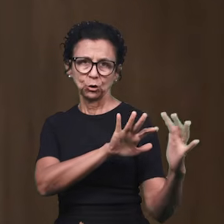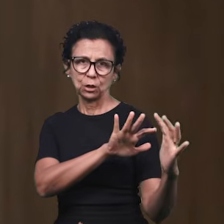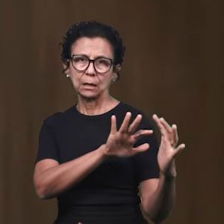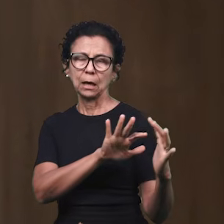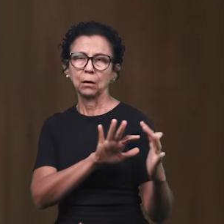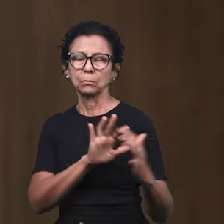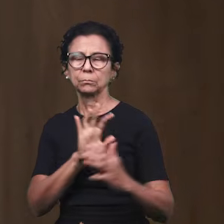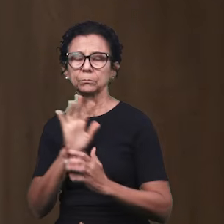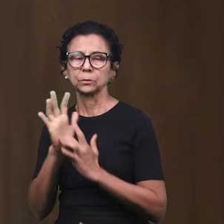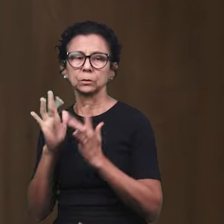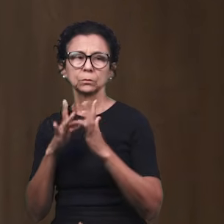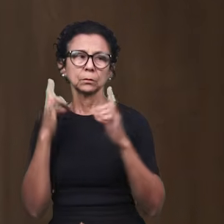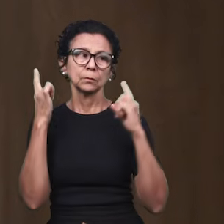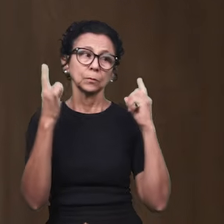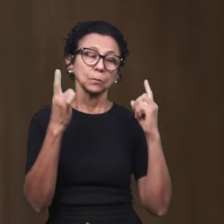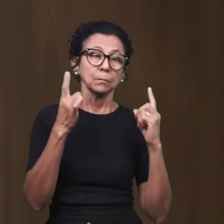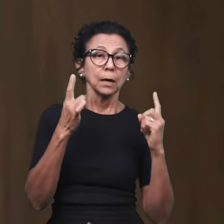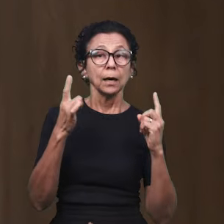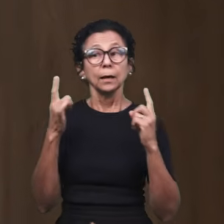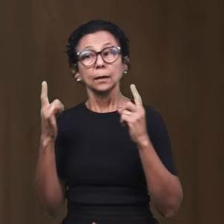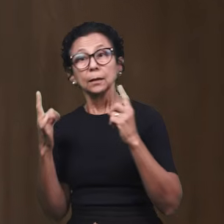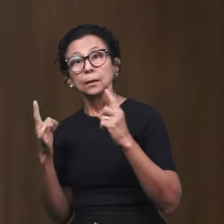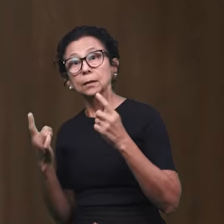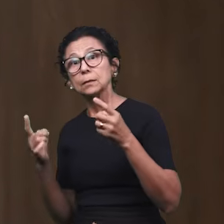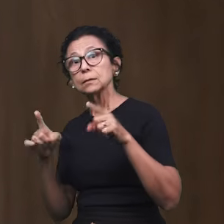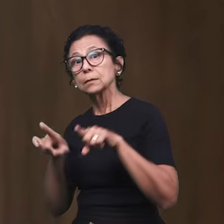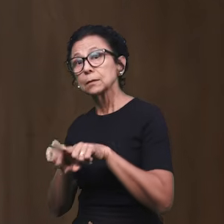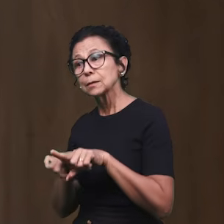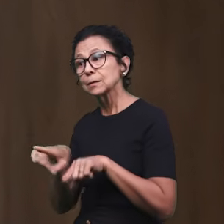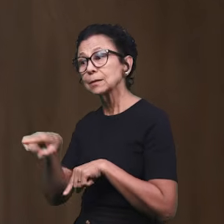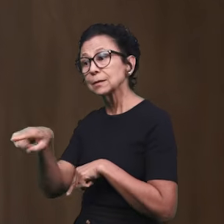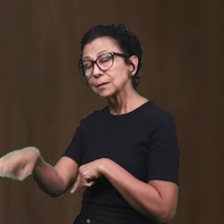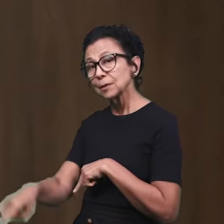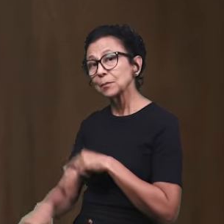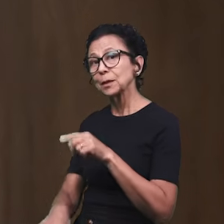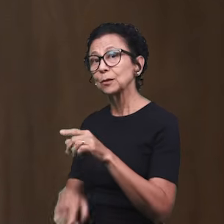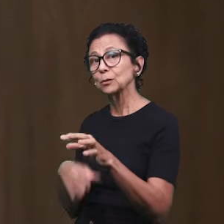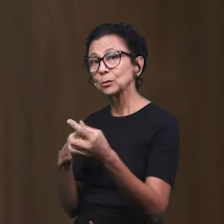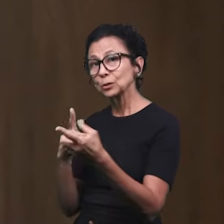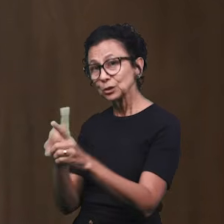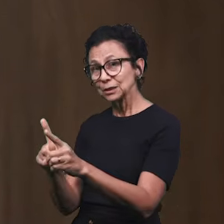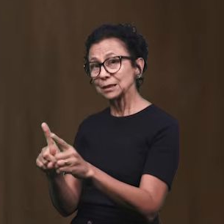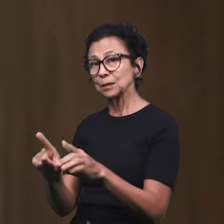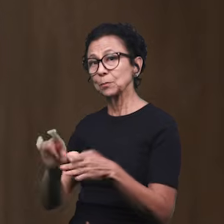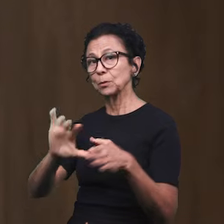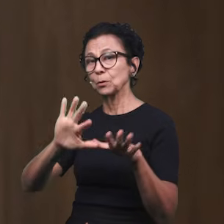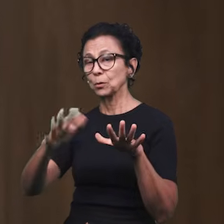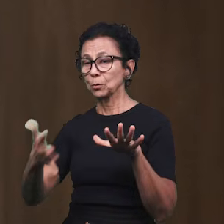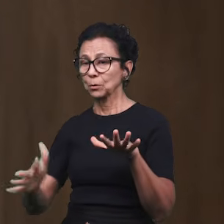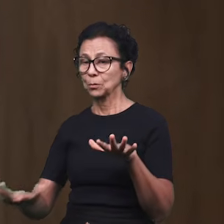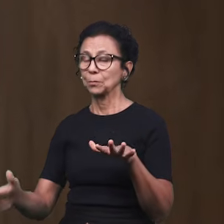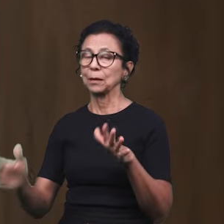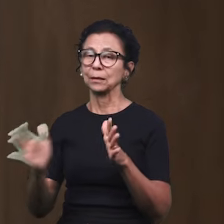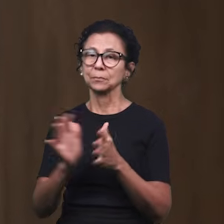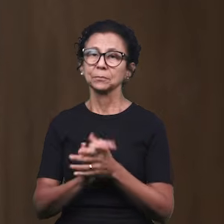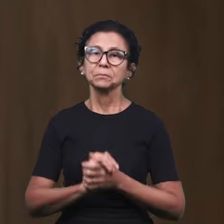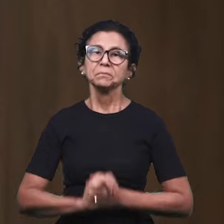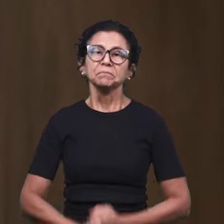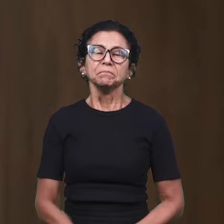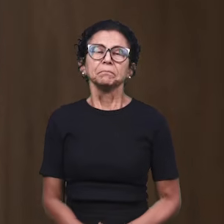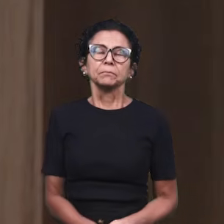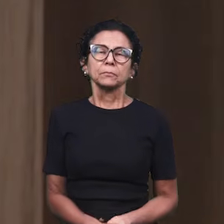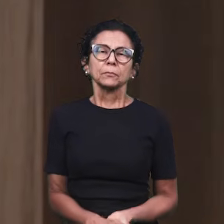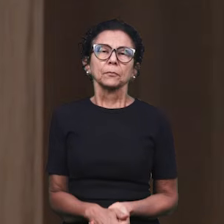se preocupou com os que estavam no barco, né? Exato. O que nós temos para falar sobre isso e sobre outros pontos que o pastor tem